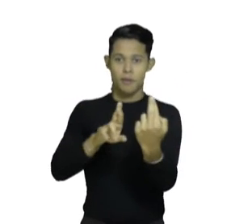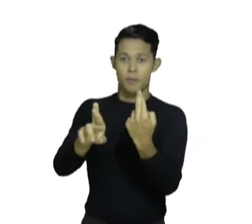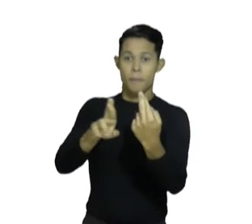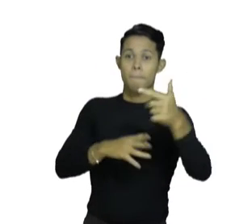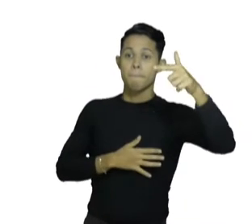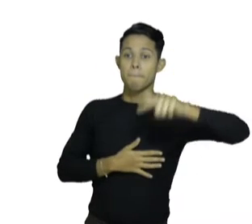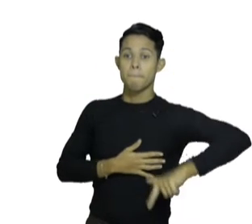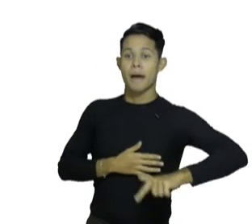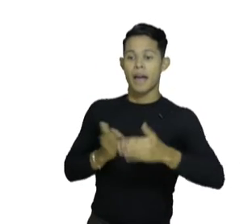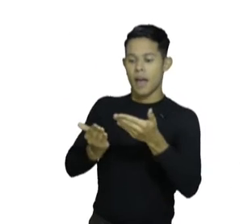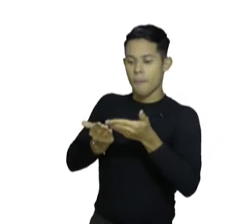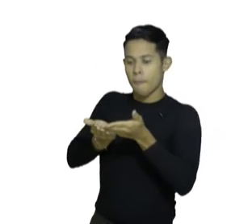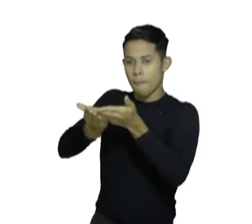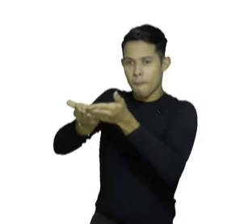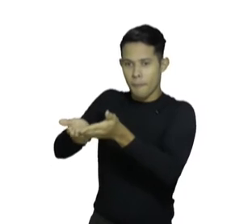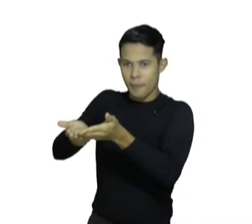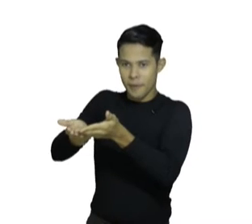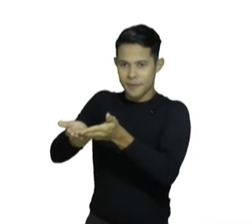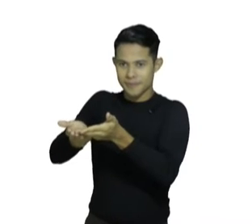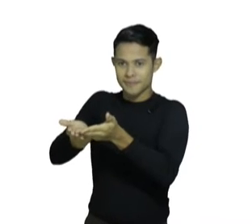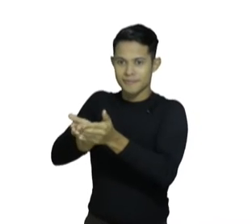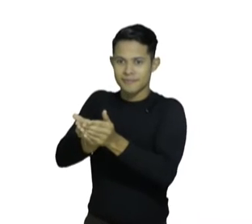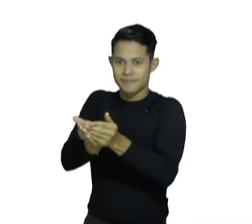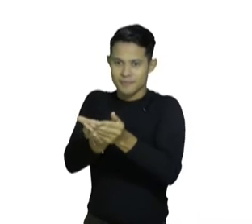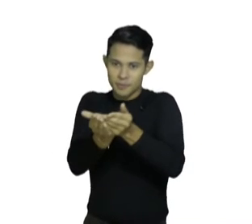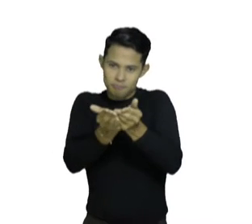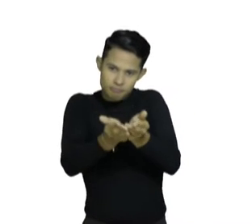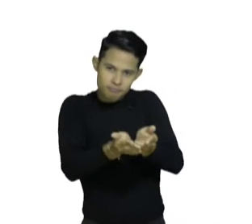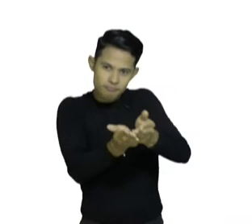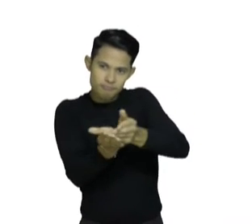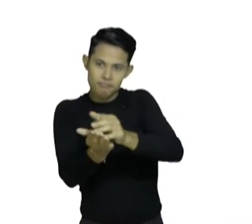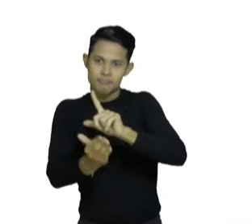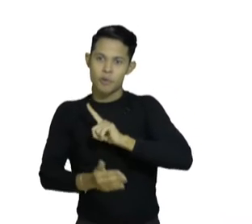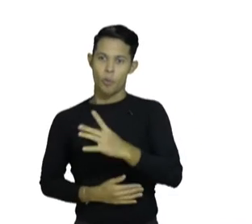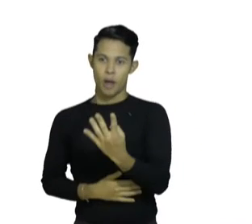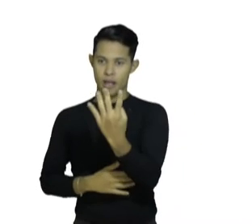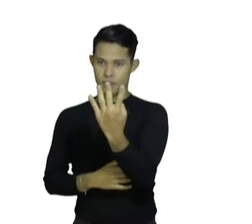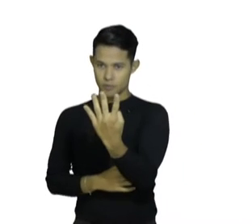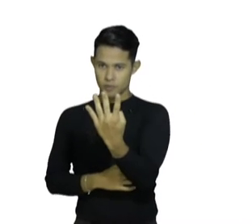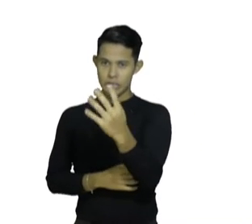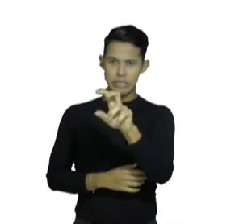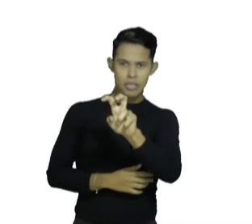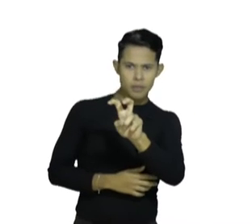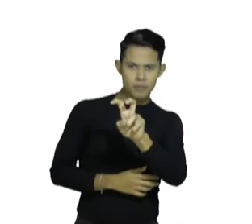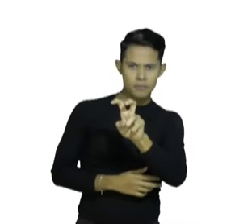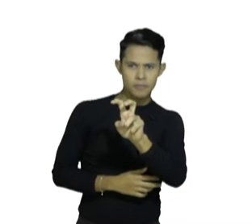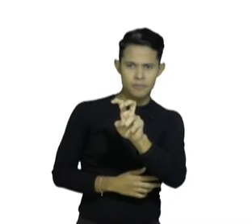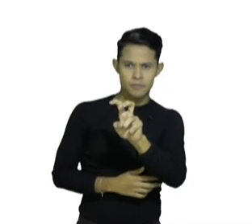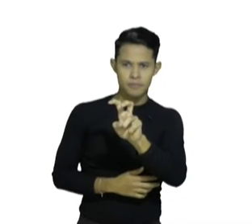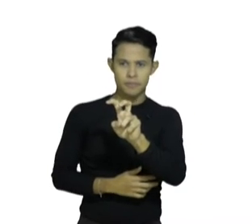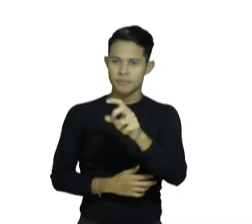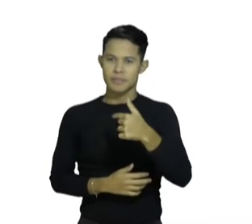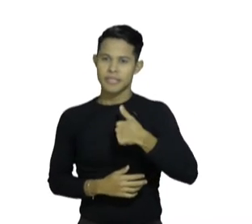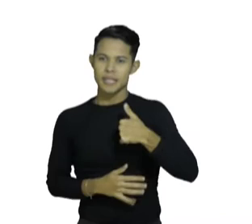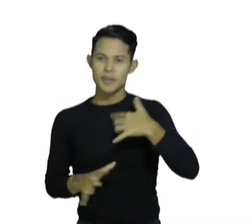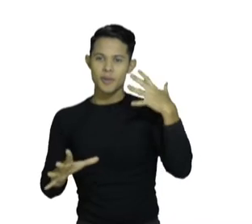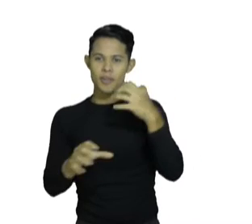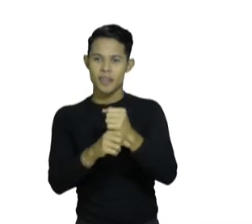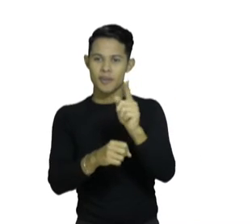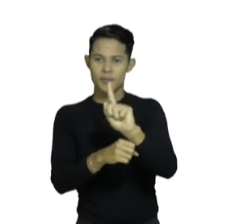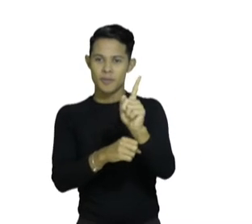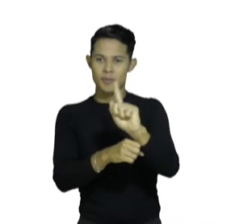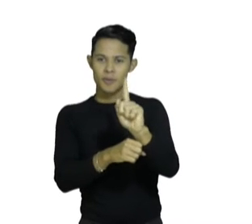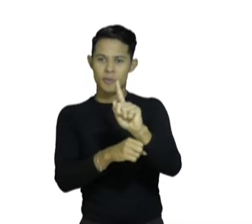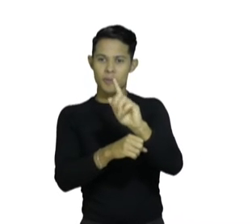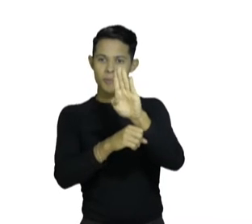portos Estamos bem obrigado temos quatro portos né cinco e é que eu não conto com o acho que o